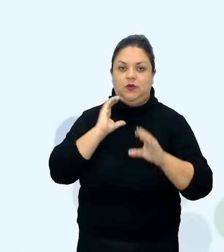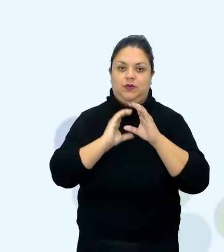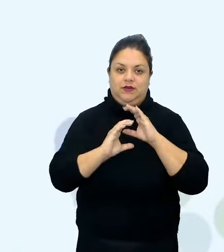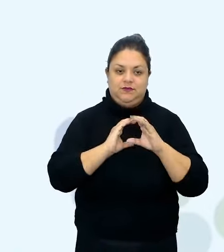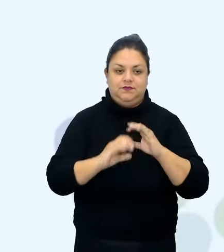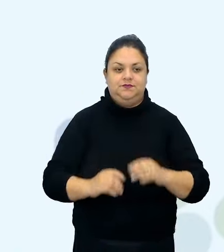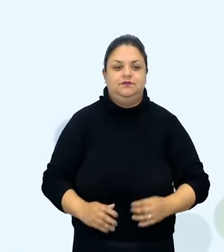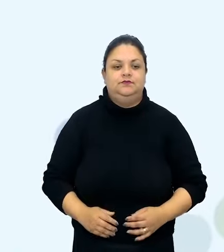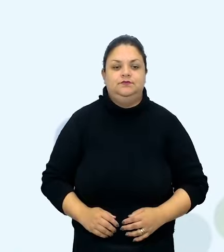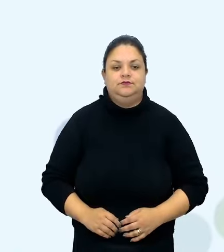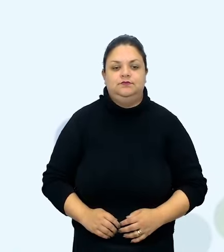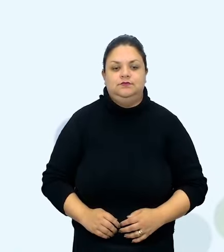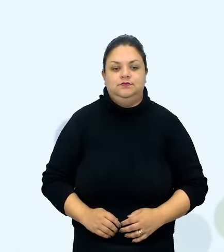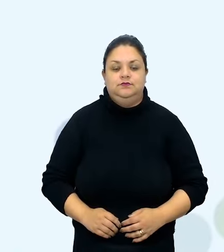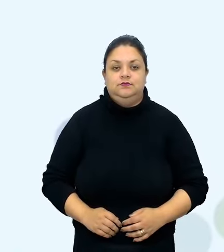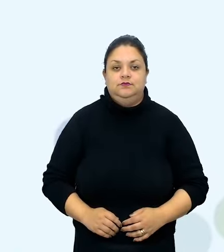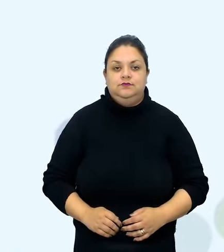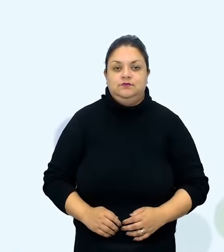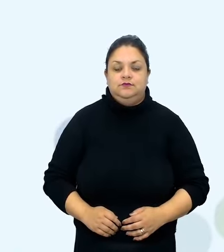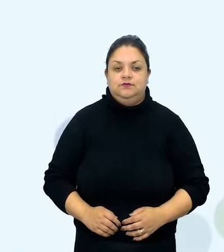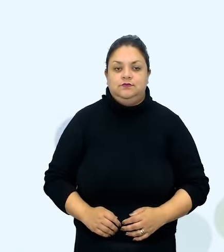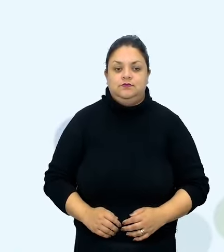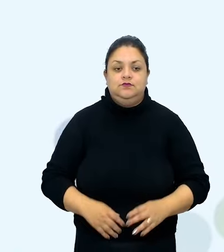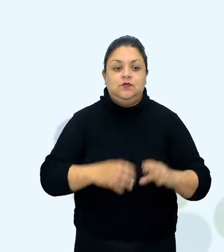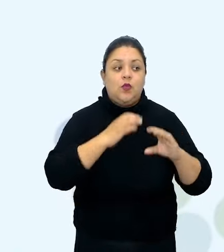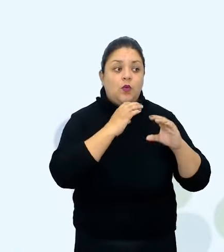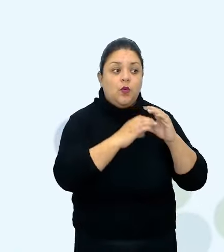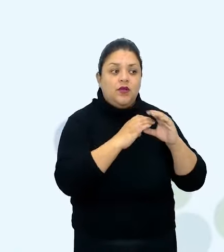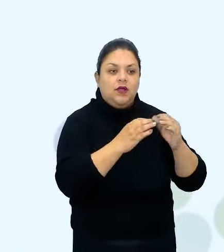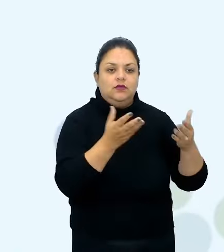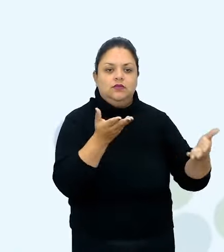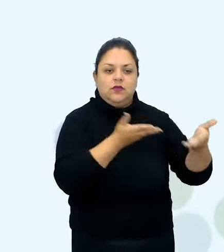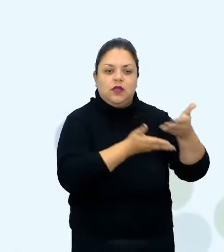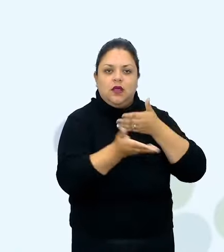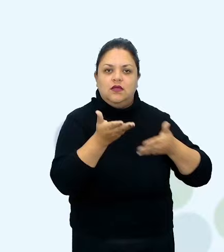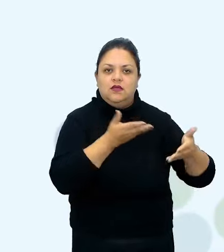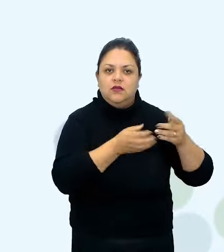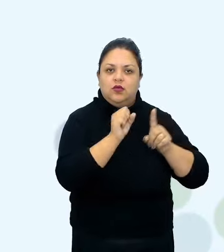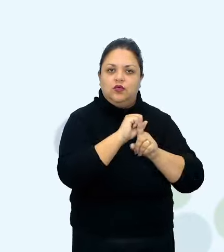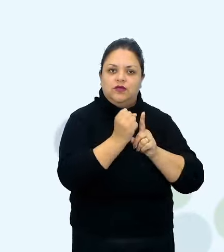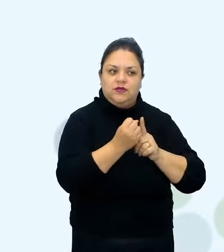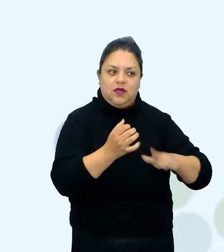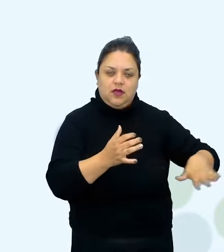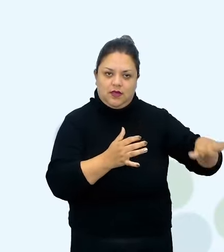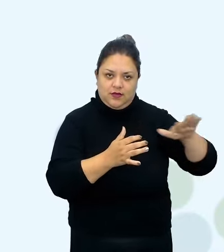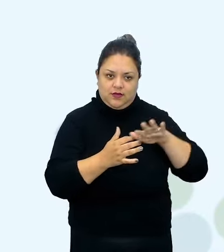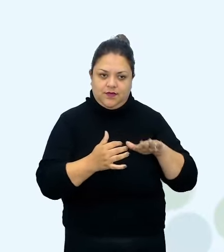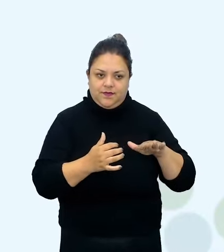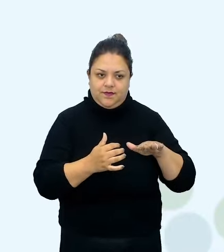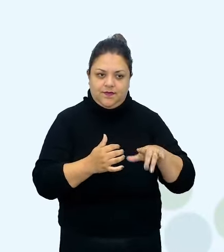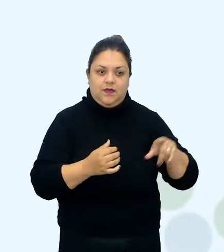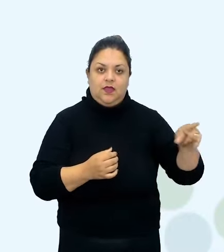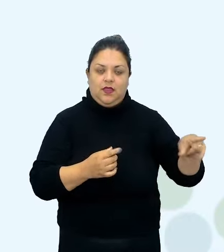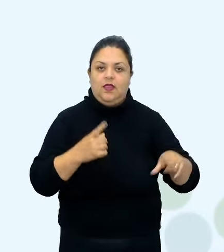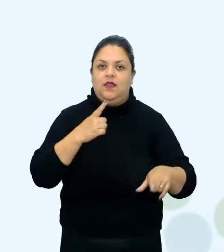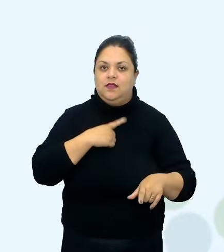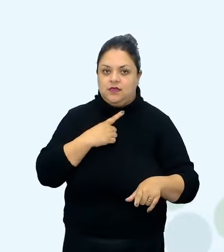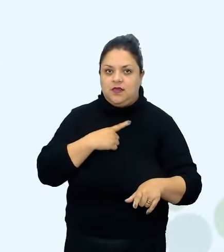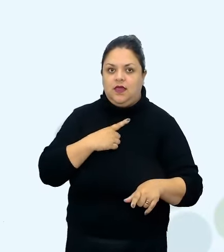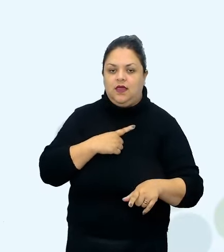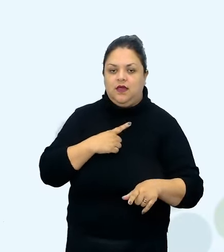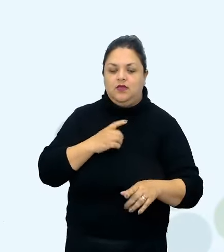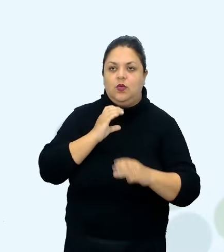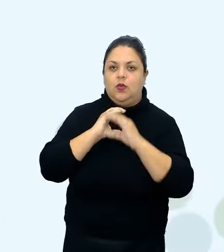que acontece as interações sociais. Se ela tem comunicação receptiva, né? Então, se